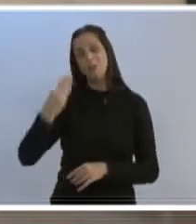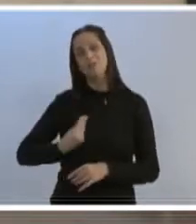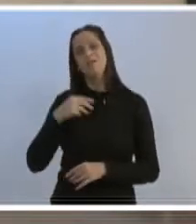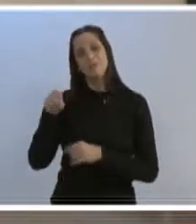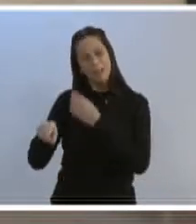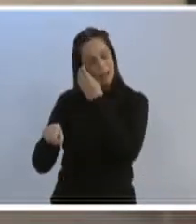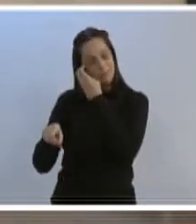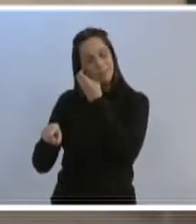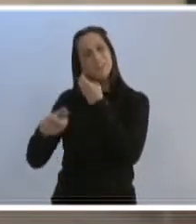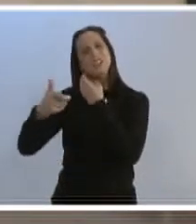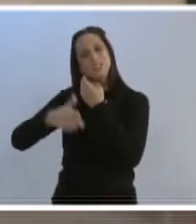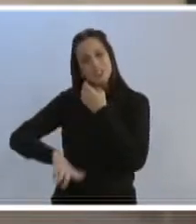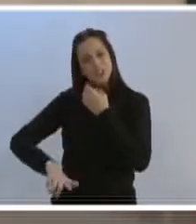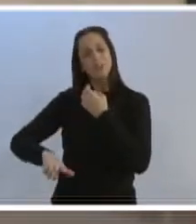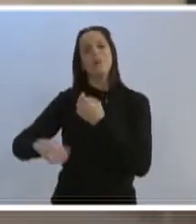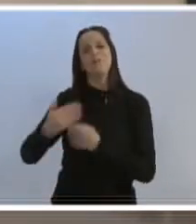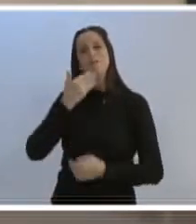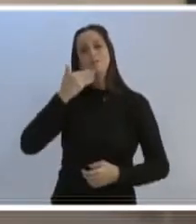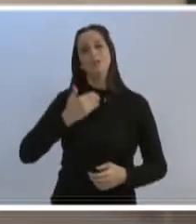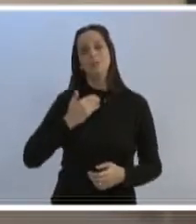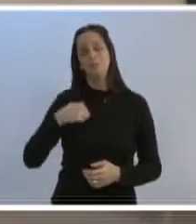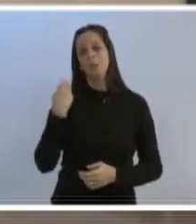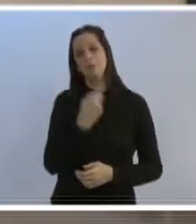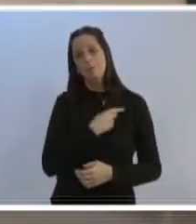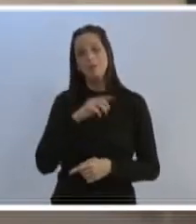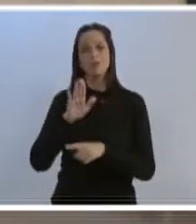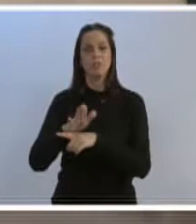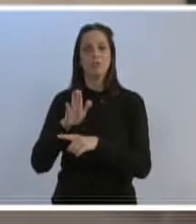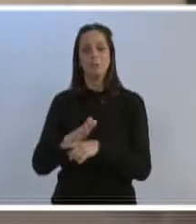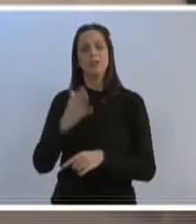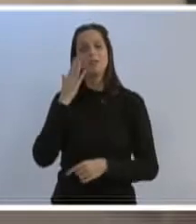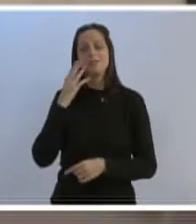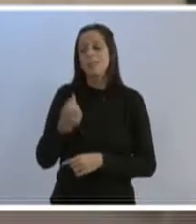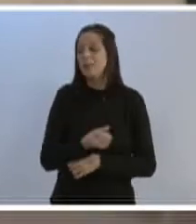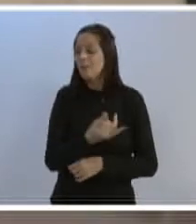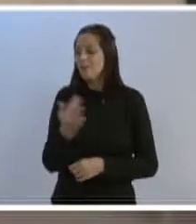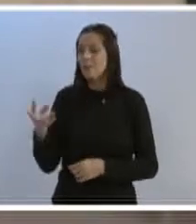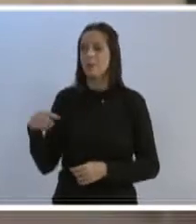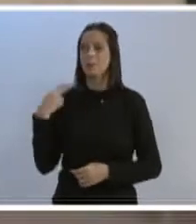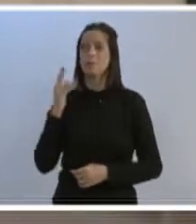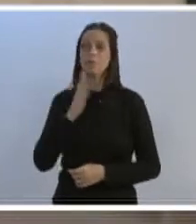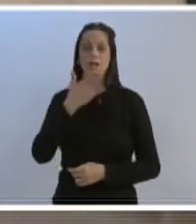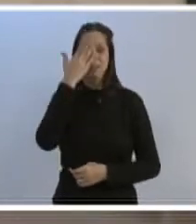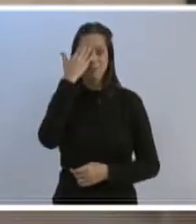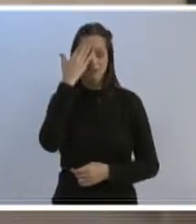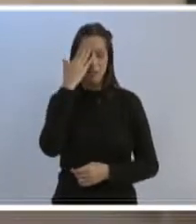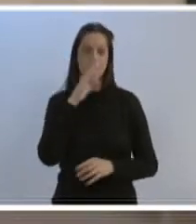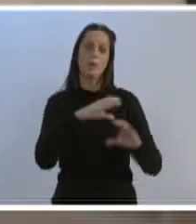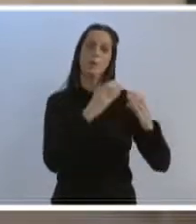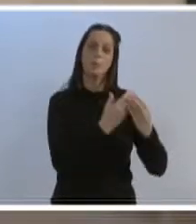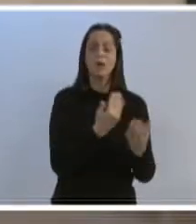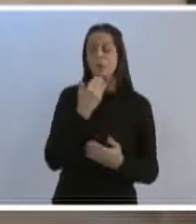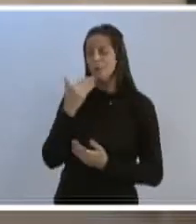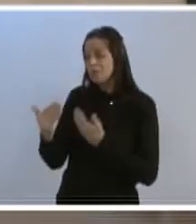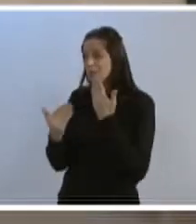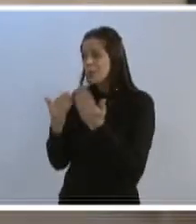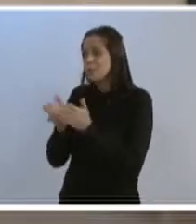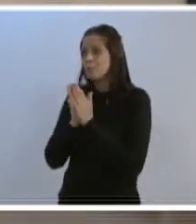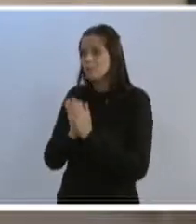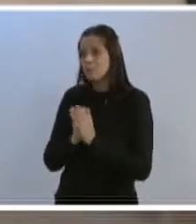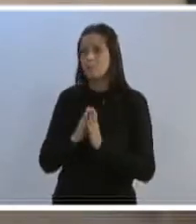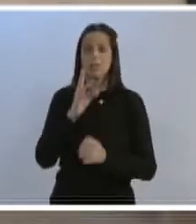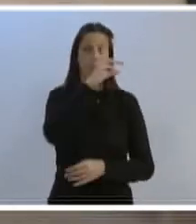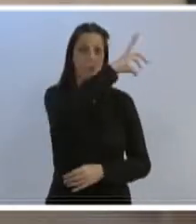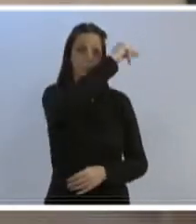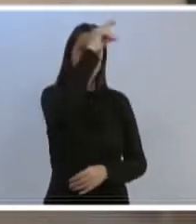a me pedir uma ação sei que é uma reivindicação de vários colegas vereadores e aquela comunidade realmente merece mais respeito mais atenção do poder